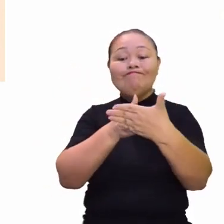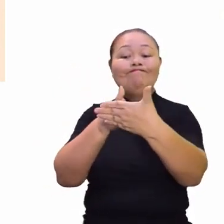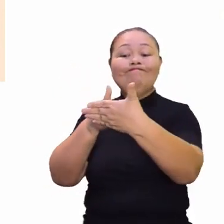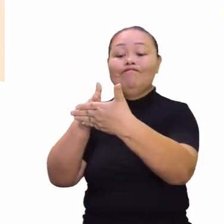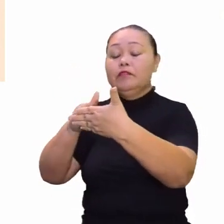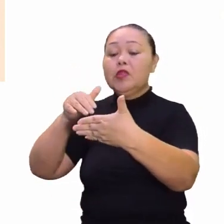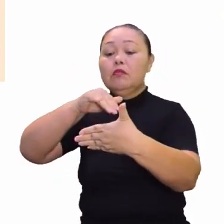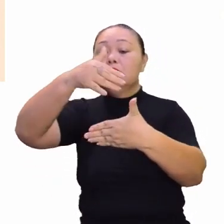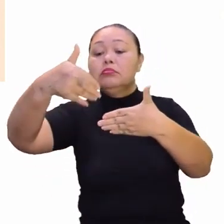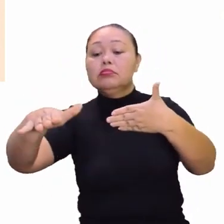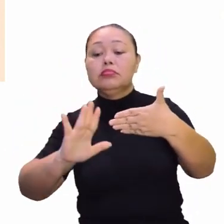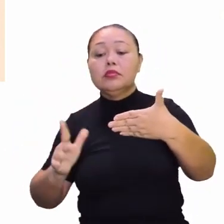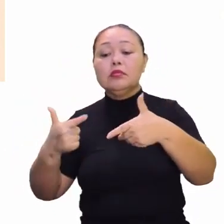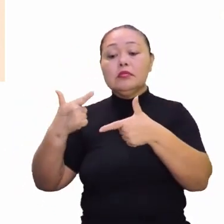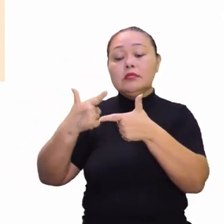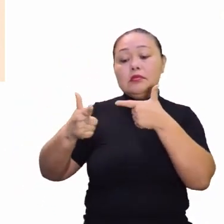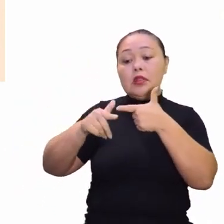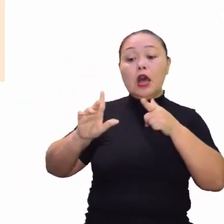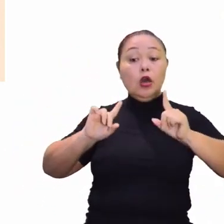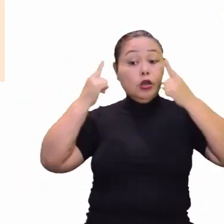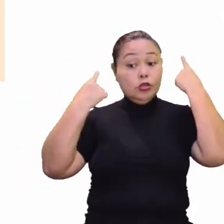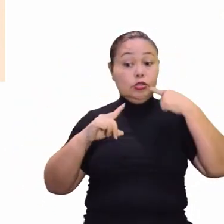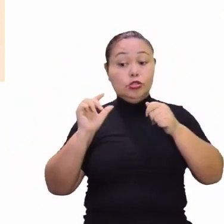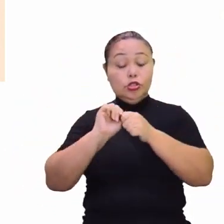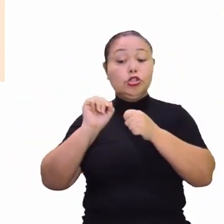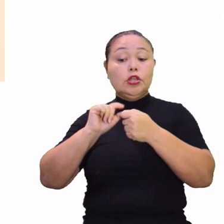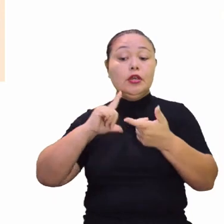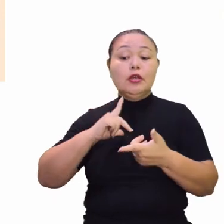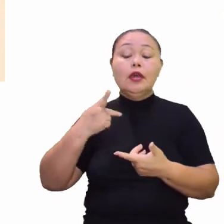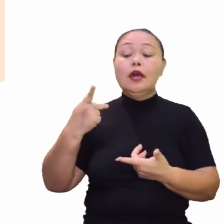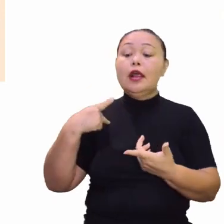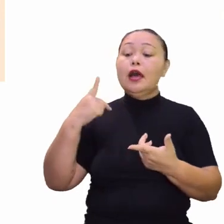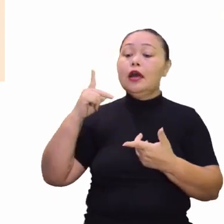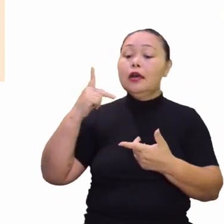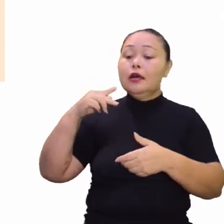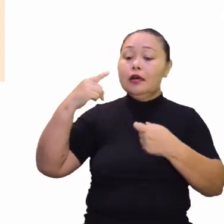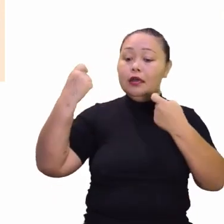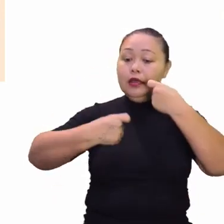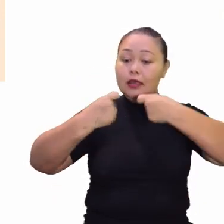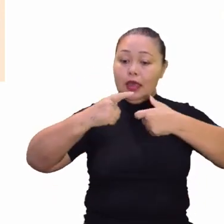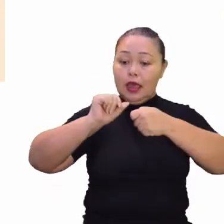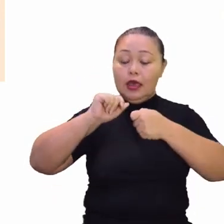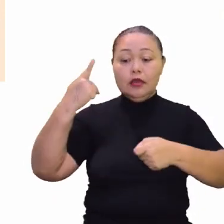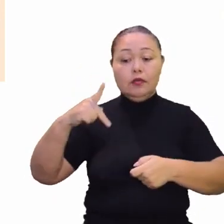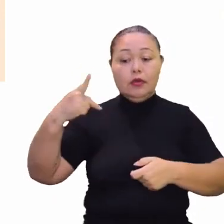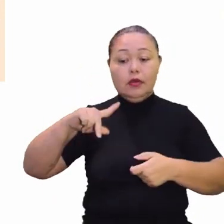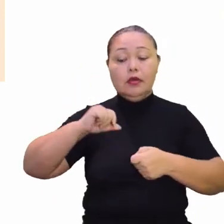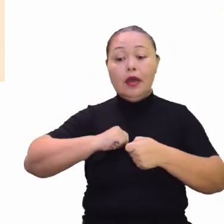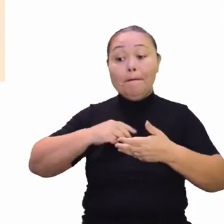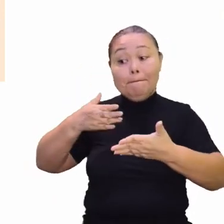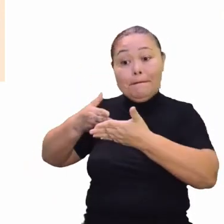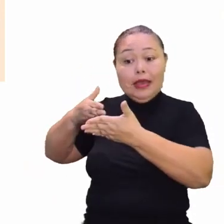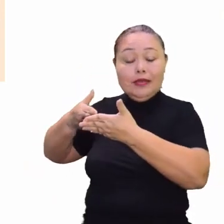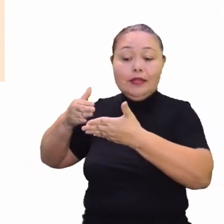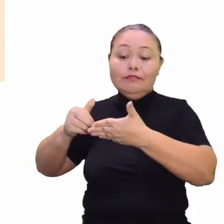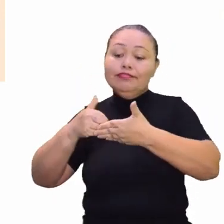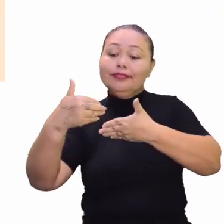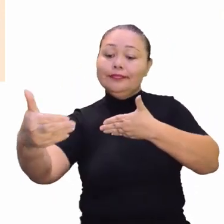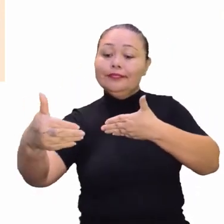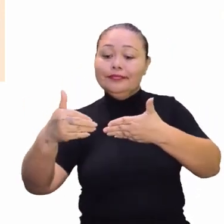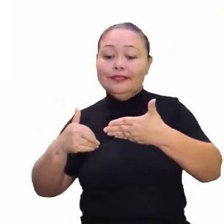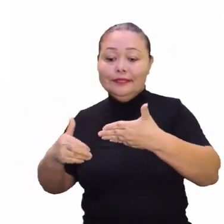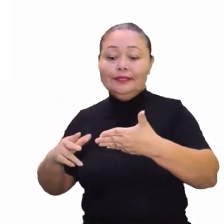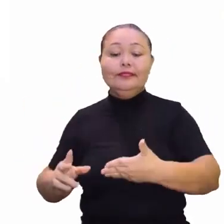o Pacífico porque estava em conflito com o Chile. Era a guerra lá do Paraguai. E ela perdeu o acesso ao Oceano Atlântico.